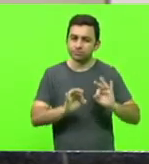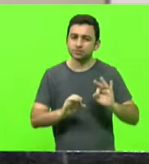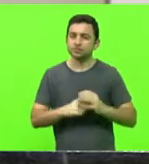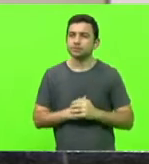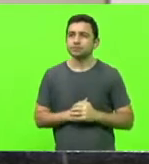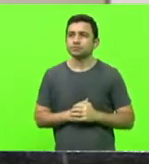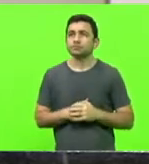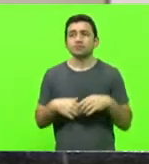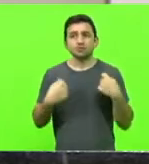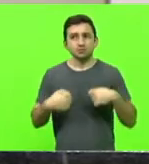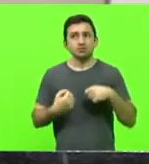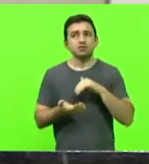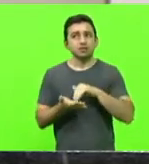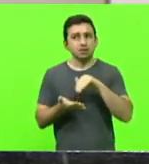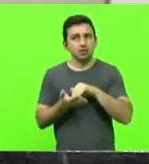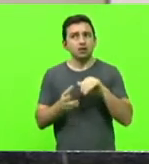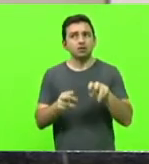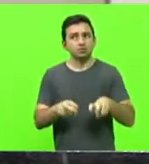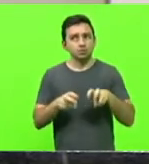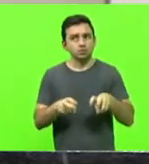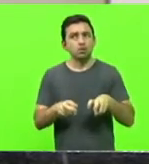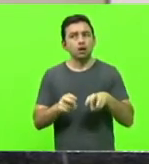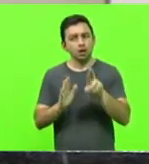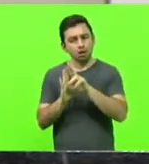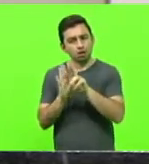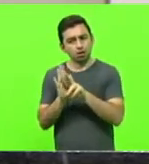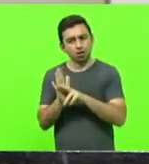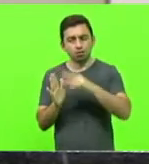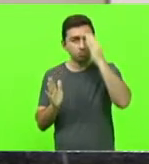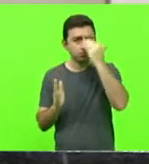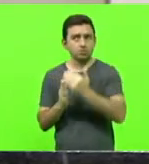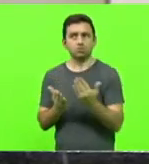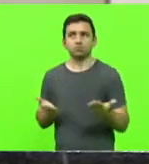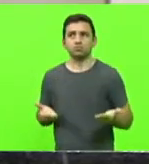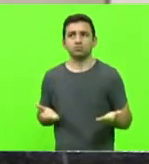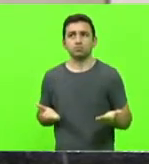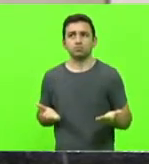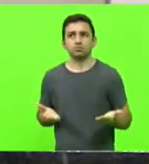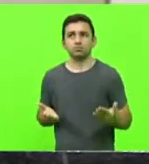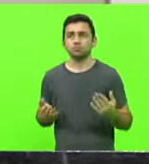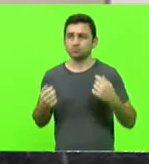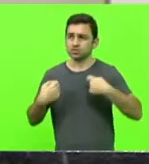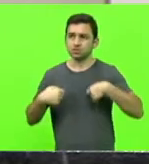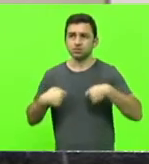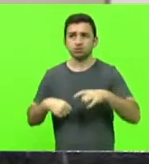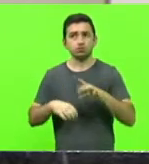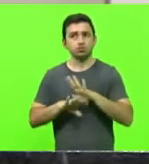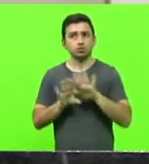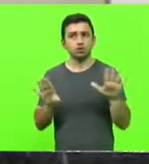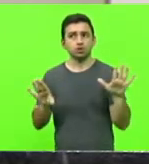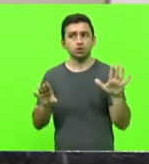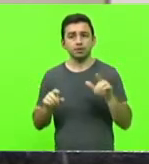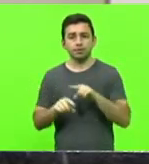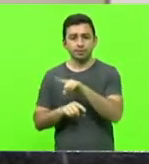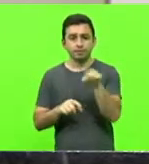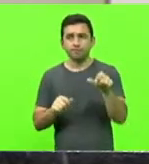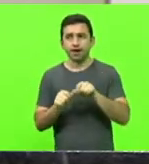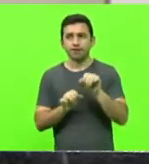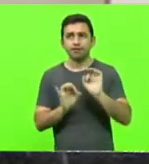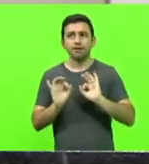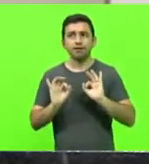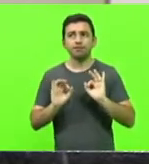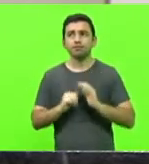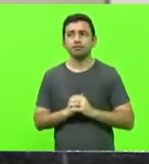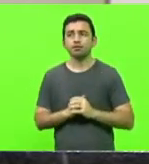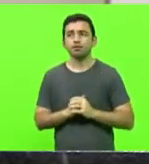a Secretaria de Agricultura do Estado regulamentar a matéria. Só precisa isso, eles não regulamentam a matéria e nós não conseguimos fazer com